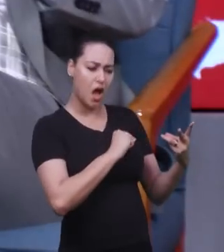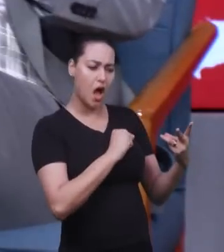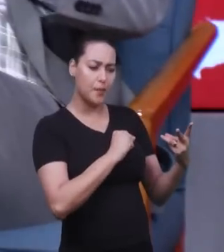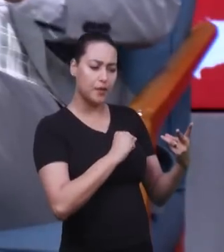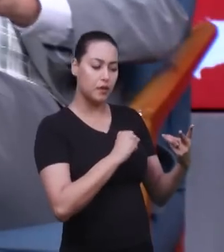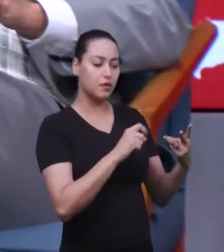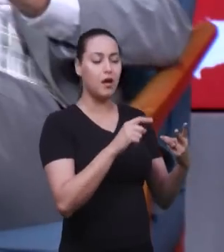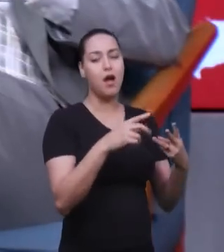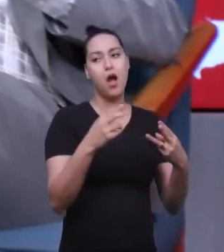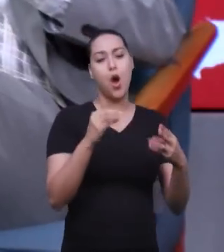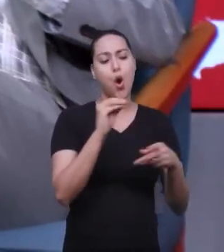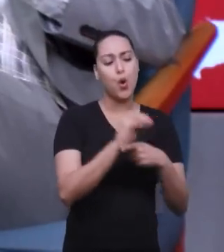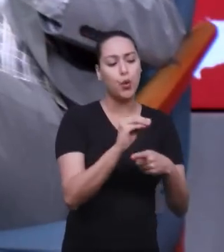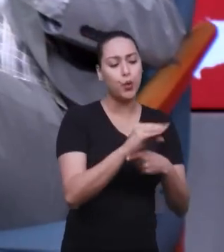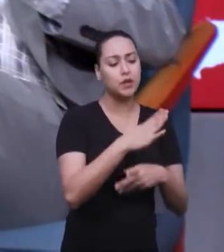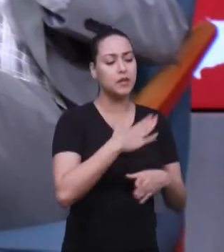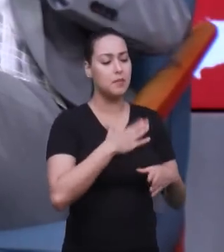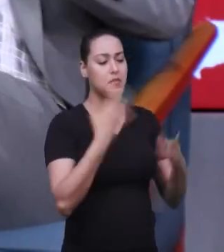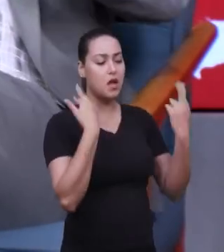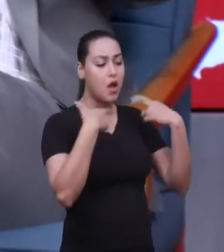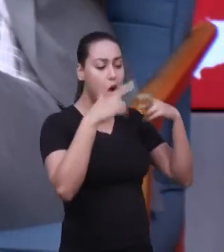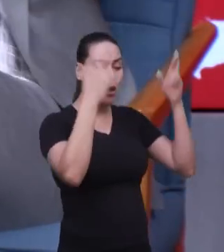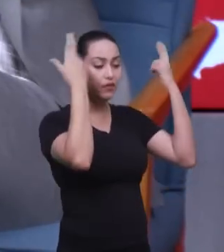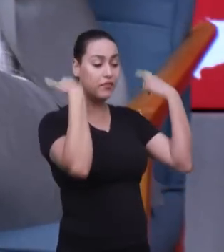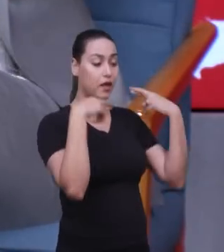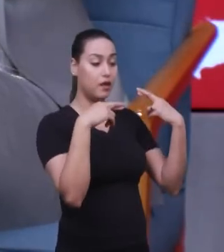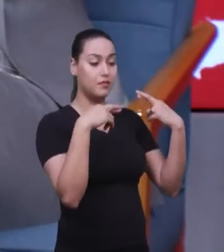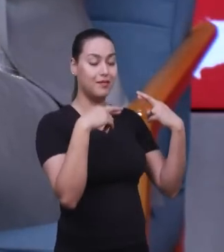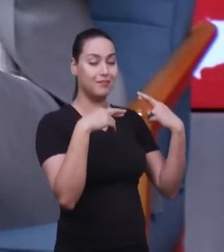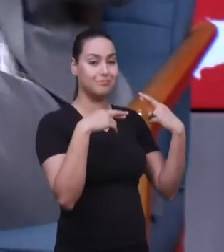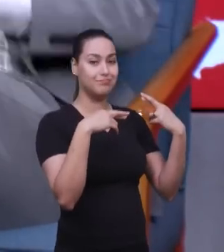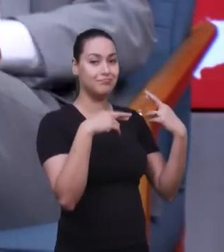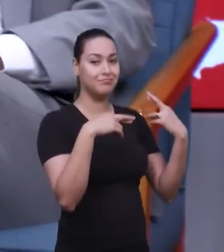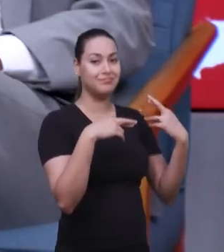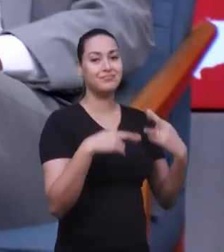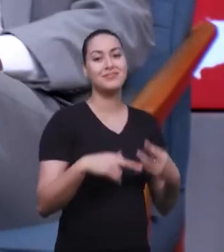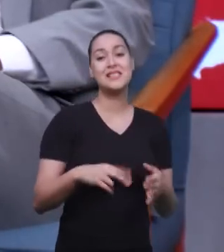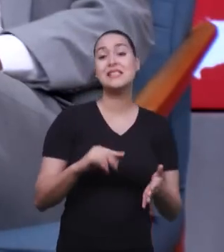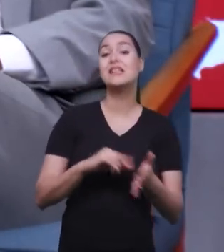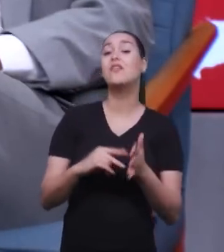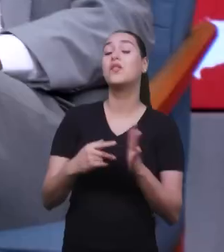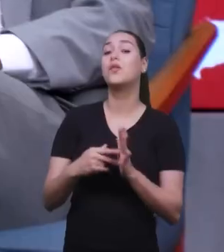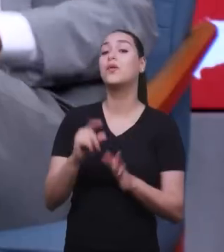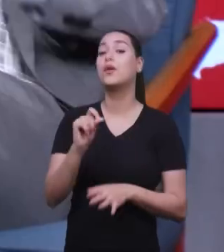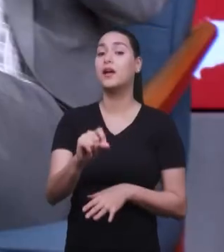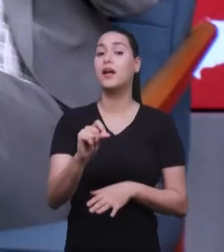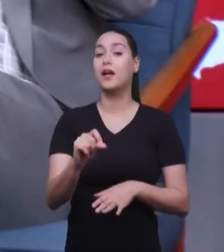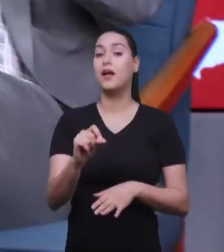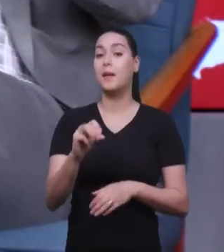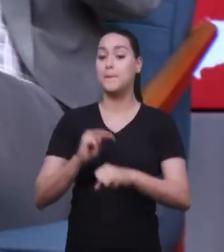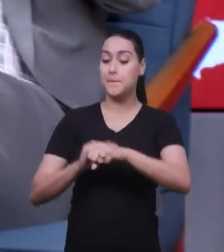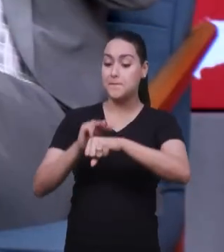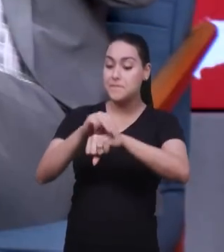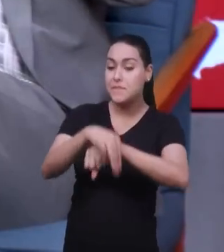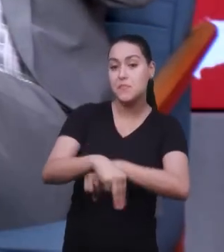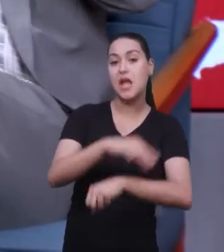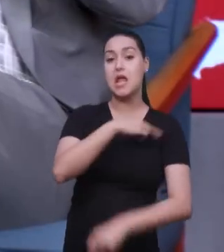apacenta as minhas ovelhas. Jesus agora está apontando para quê? Ministério. O